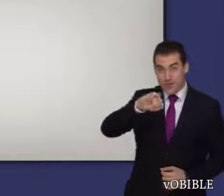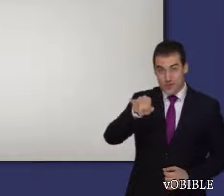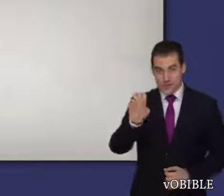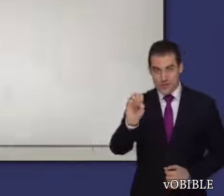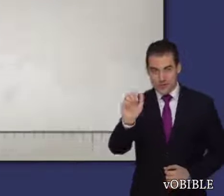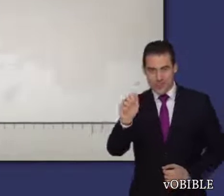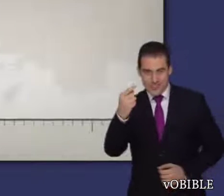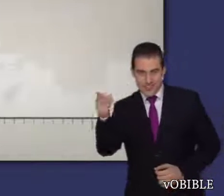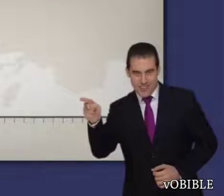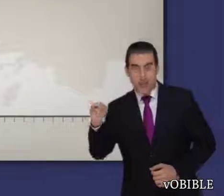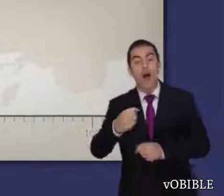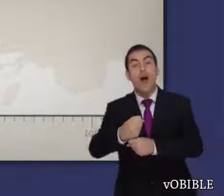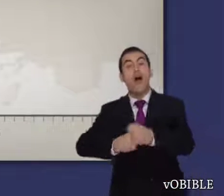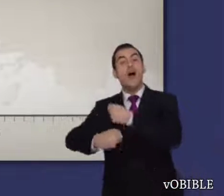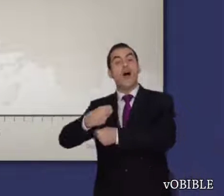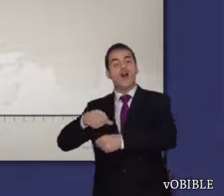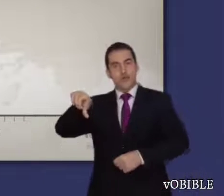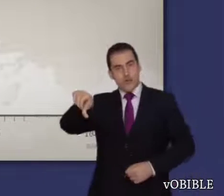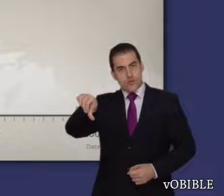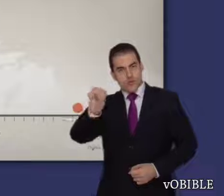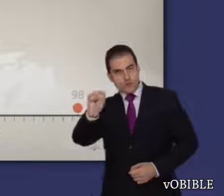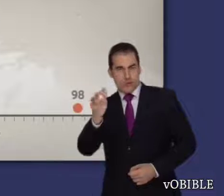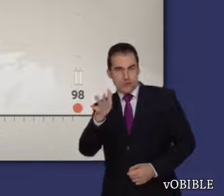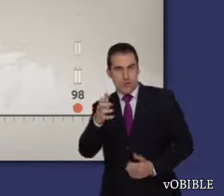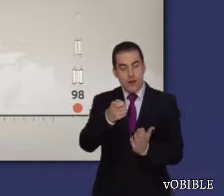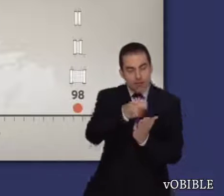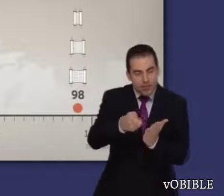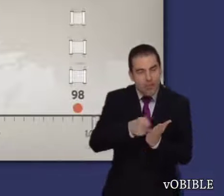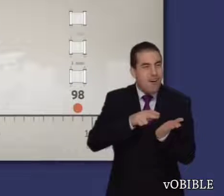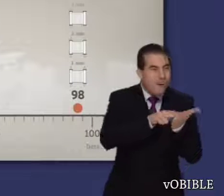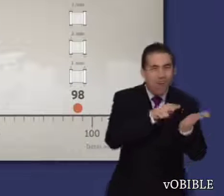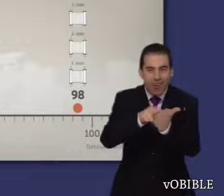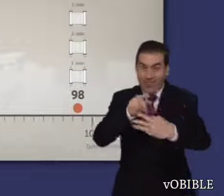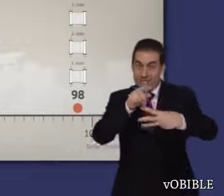João escreveu essa e outras 2 cartas por volta do ano 98.